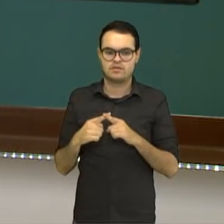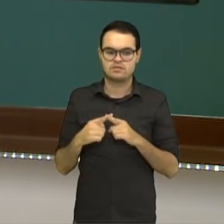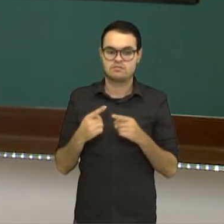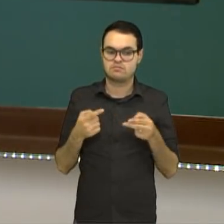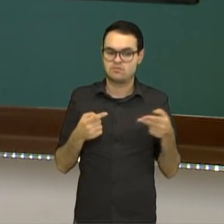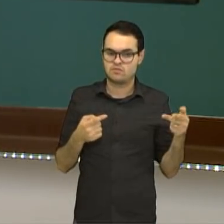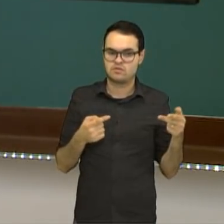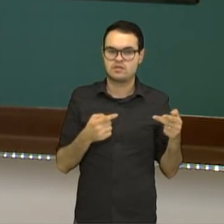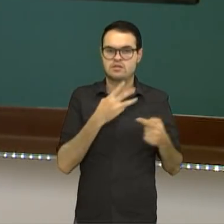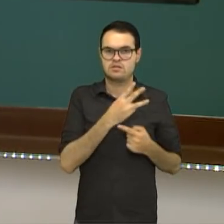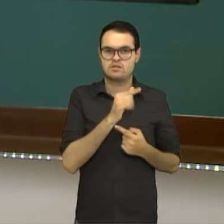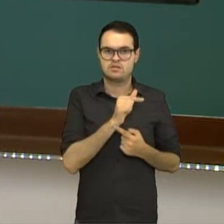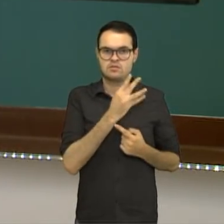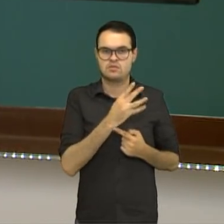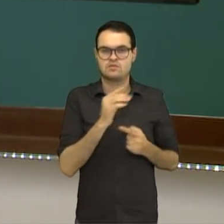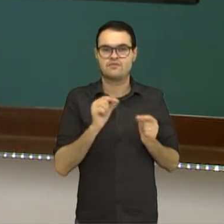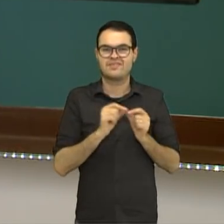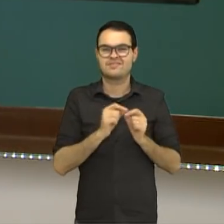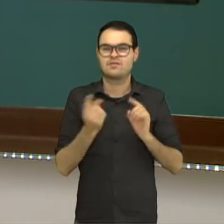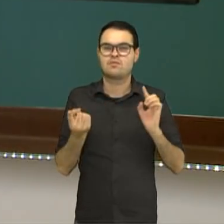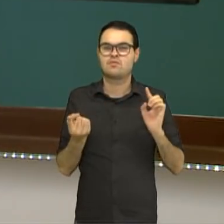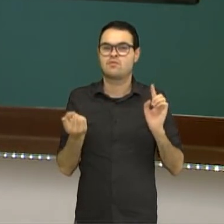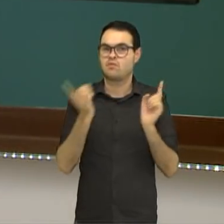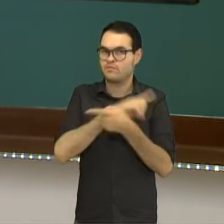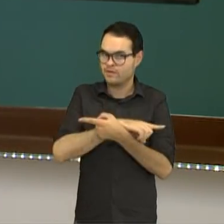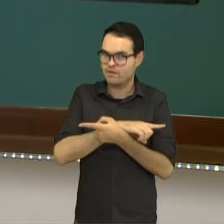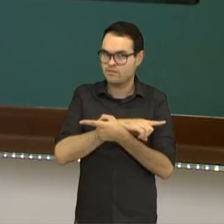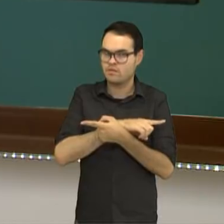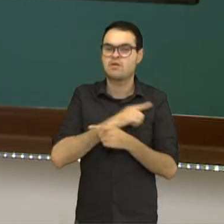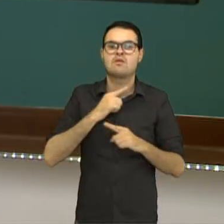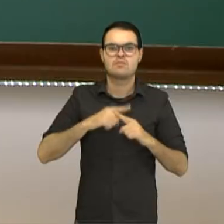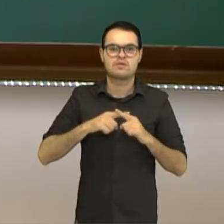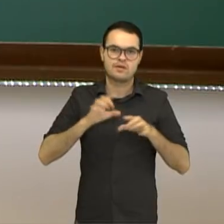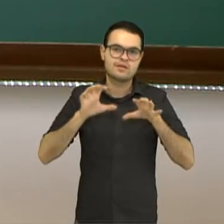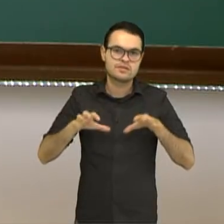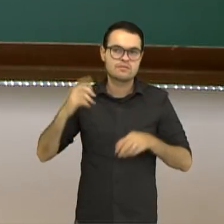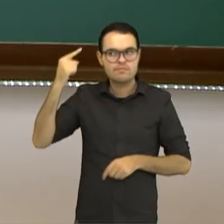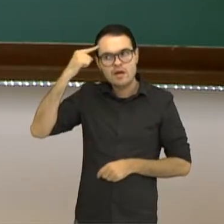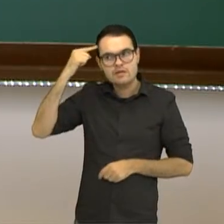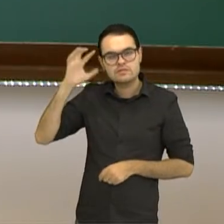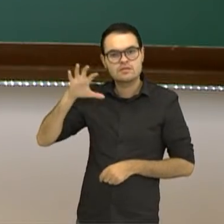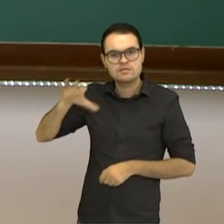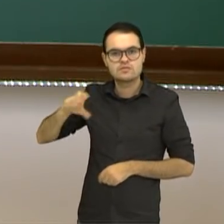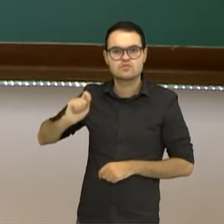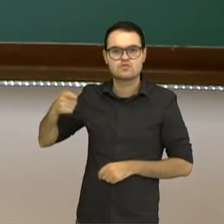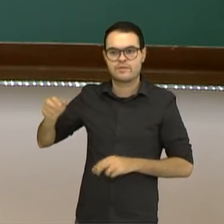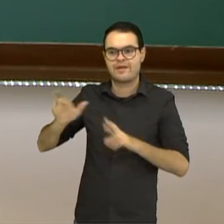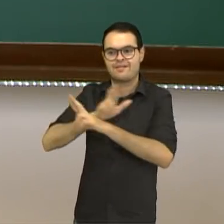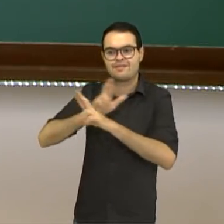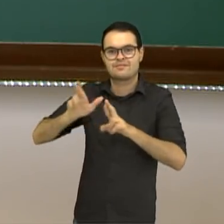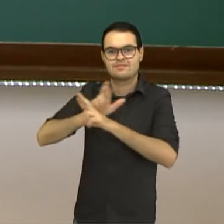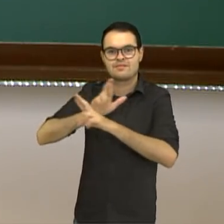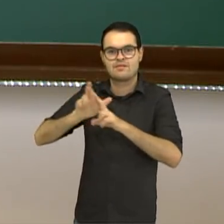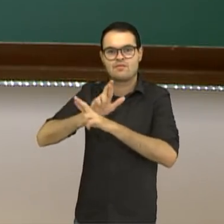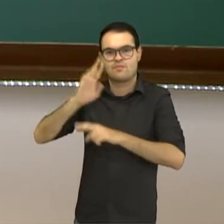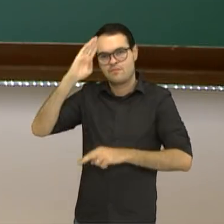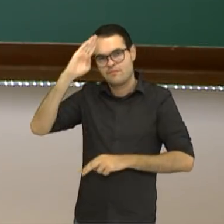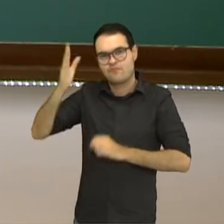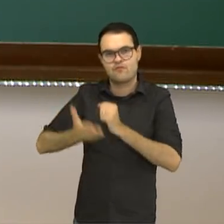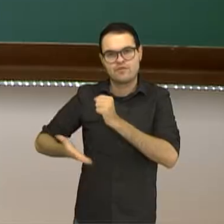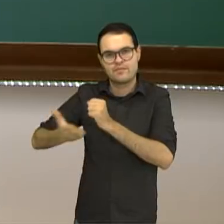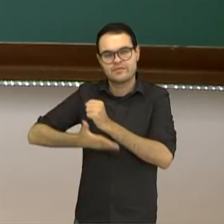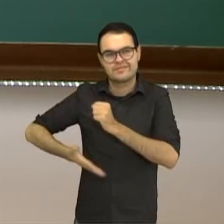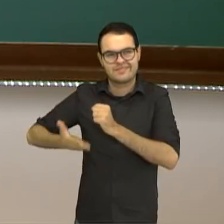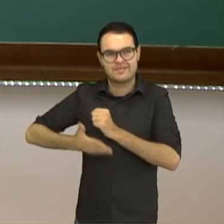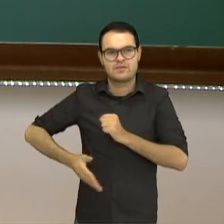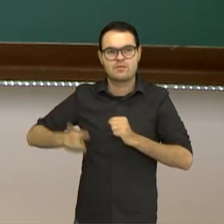dar 374, eu vou fazer a operação inversa, porque não é assim que a gente pensa lá na relação fundamental, né? Aqui é